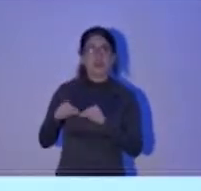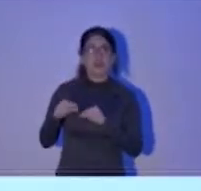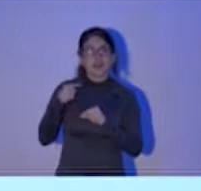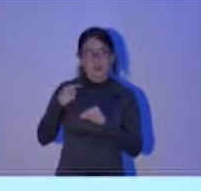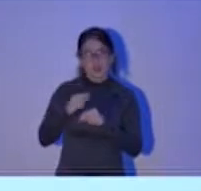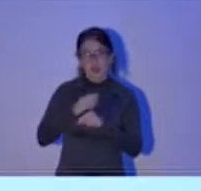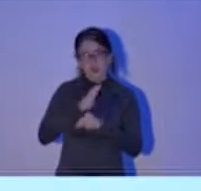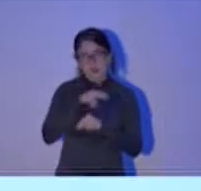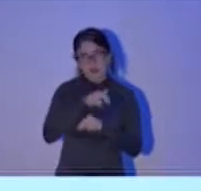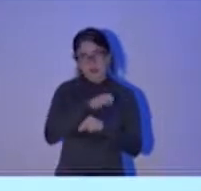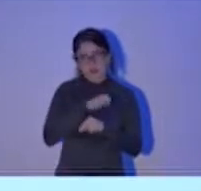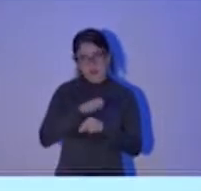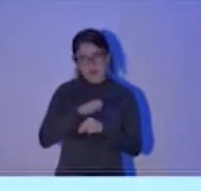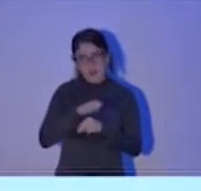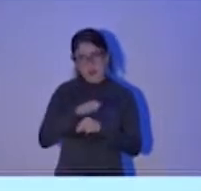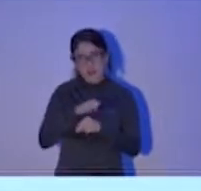estados